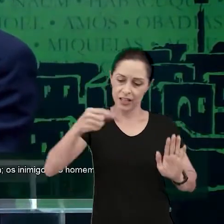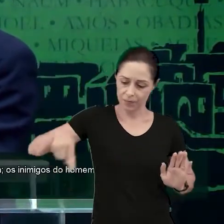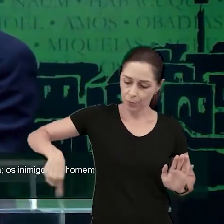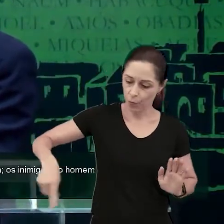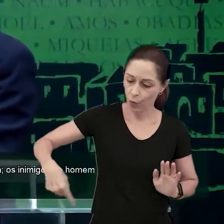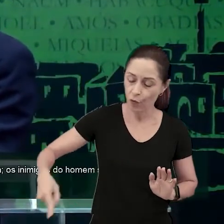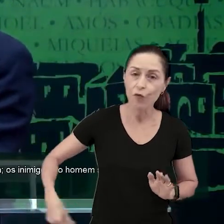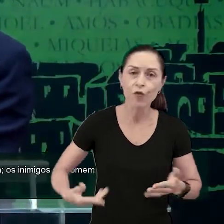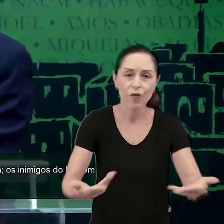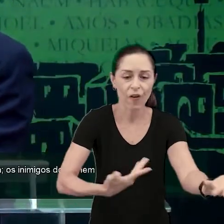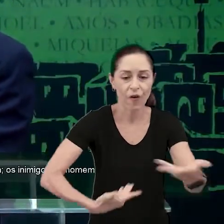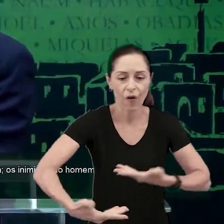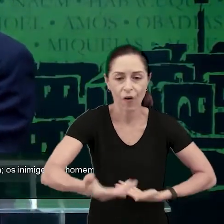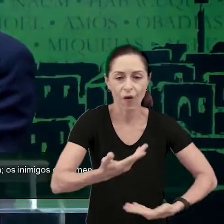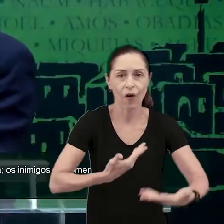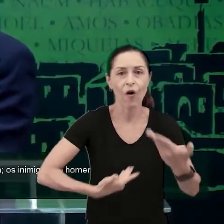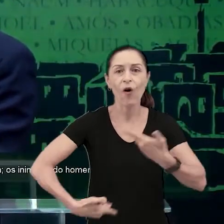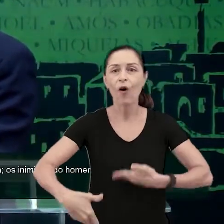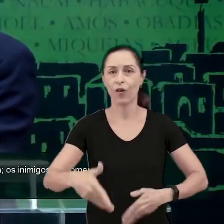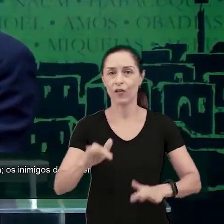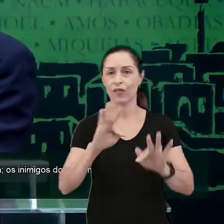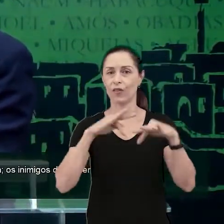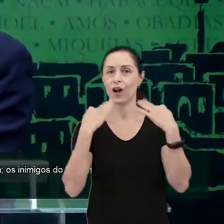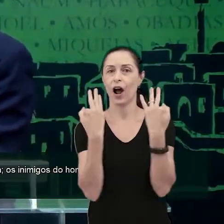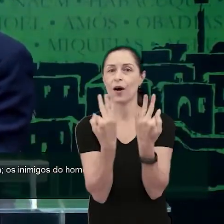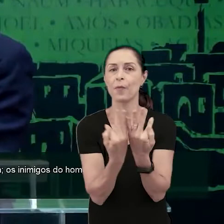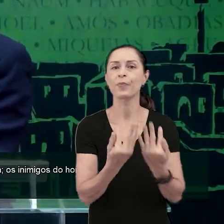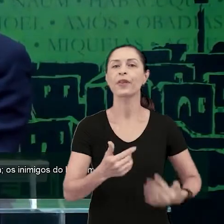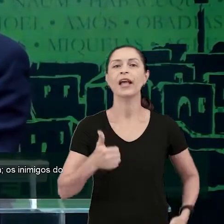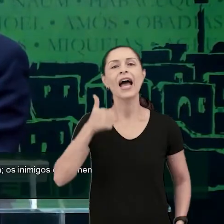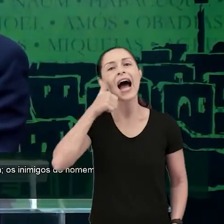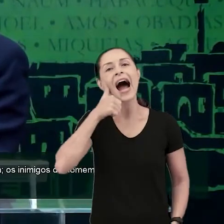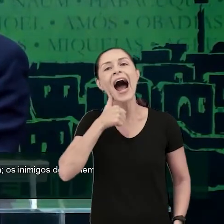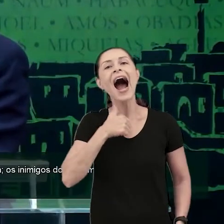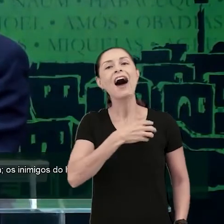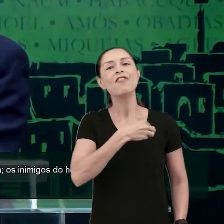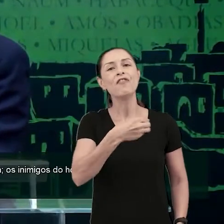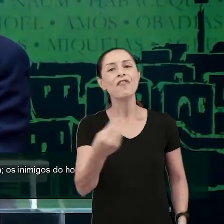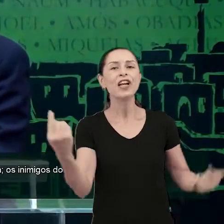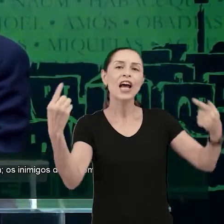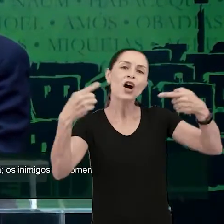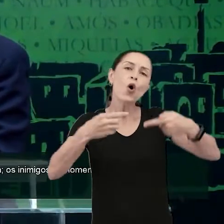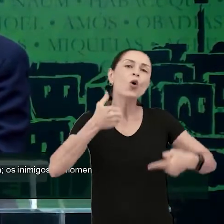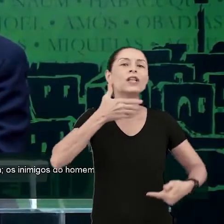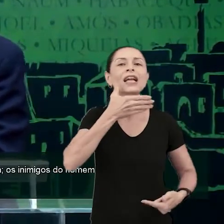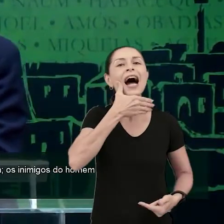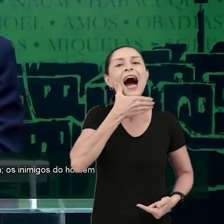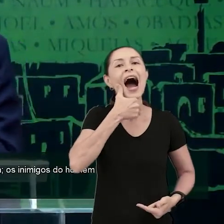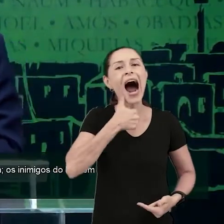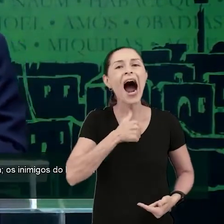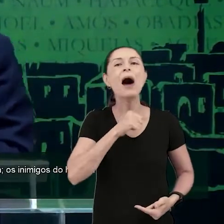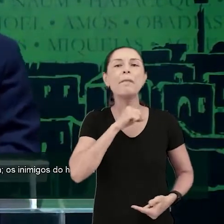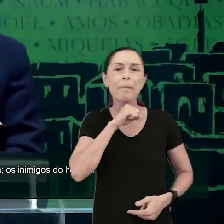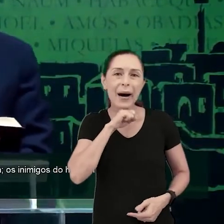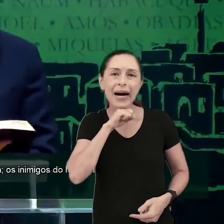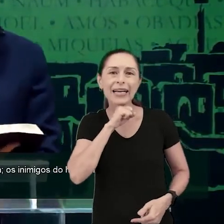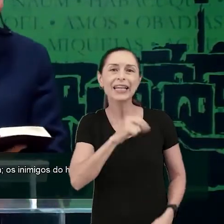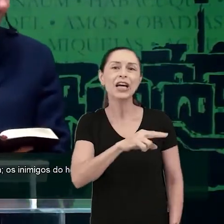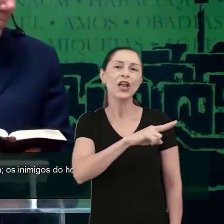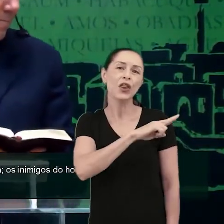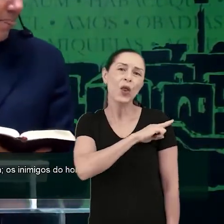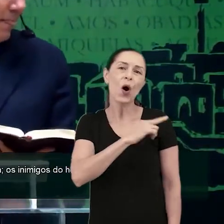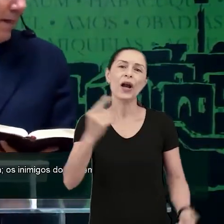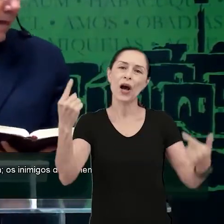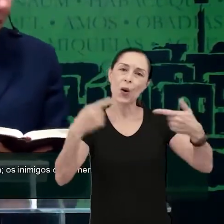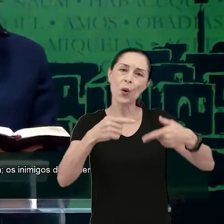despreza o pai, a filha se levanta contra a mãe, a nora contra a sogra, e ele conclui: os inimigos do homem são os da sua própria